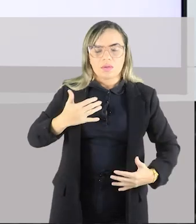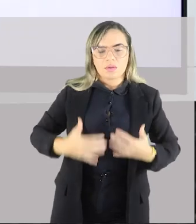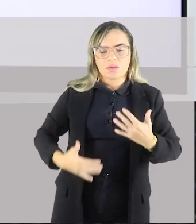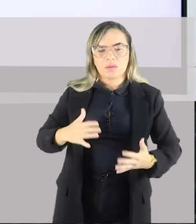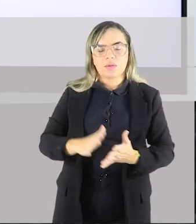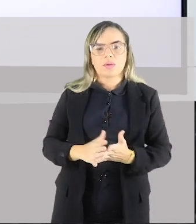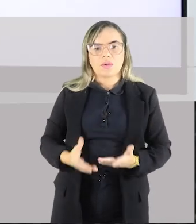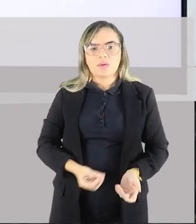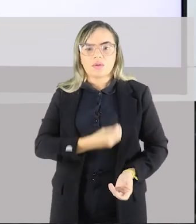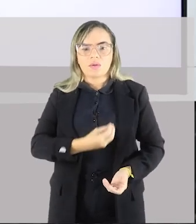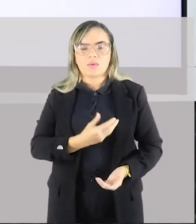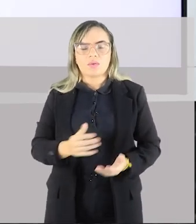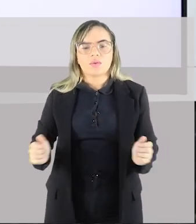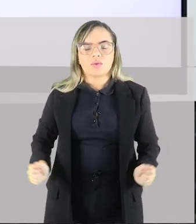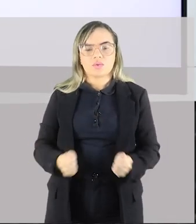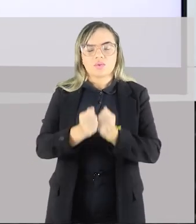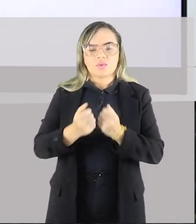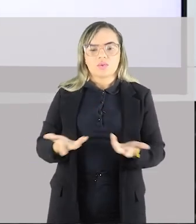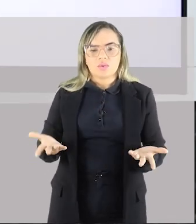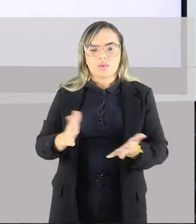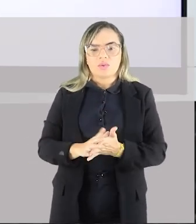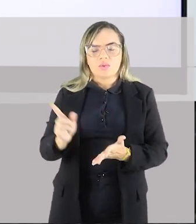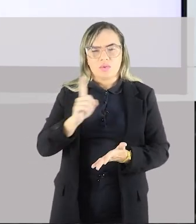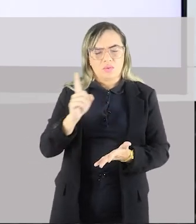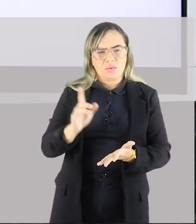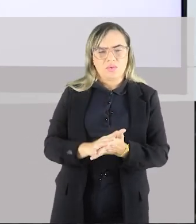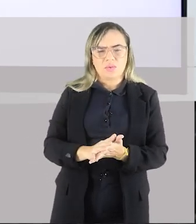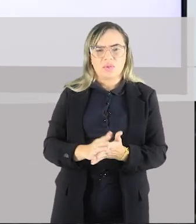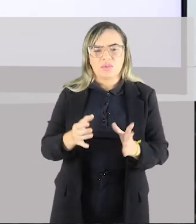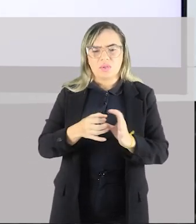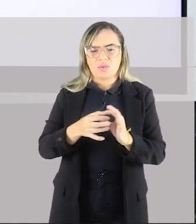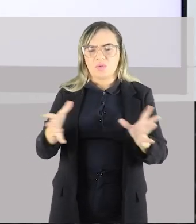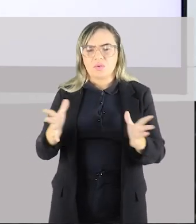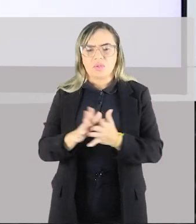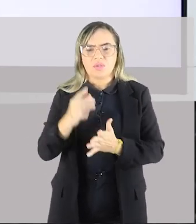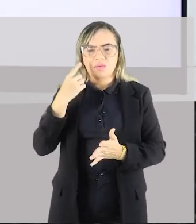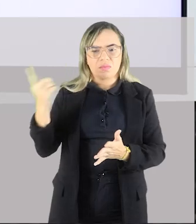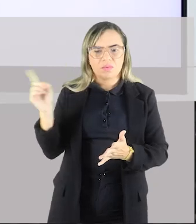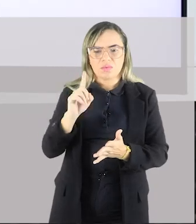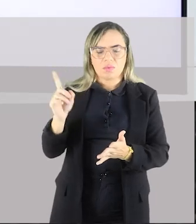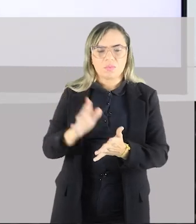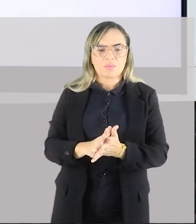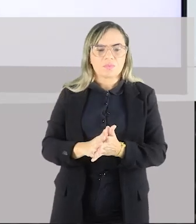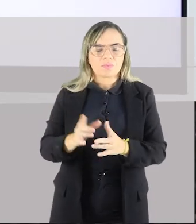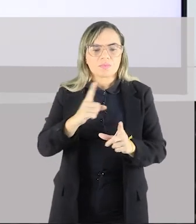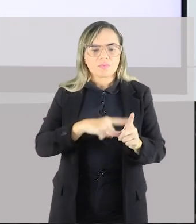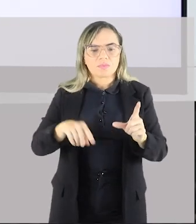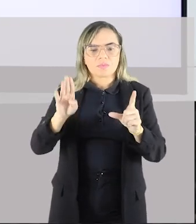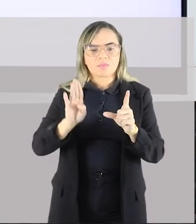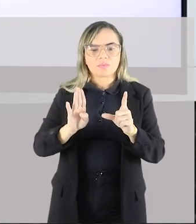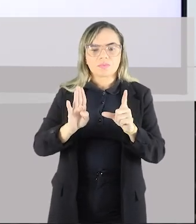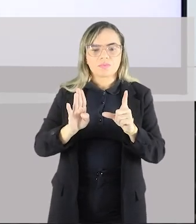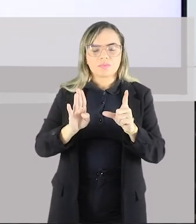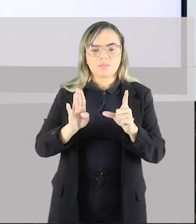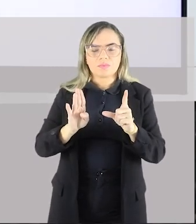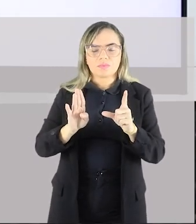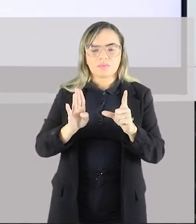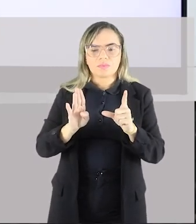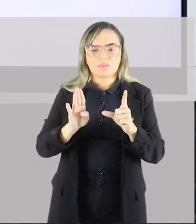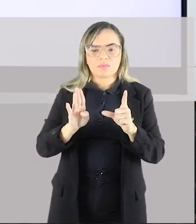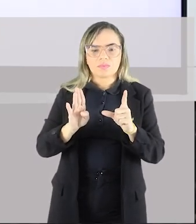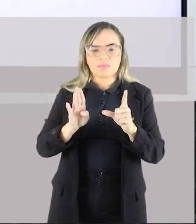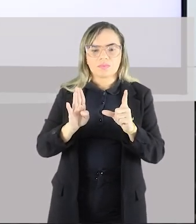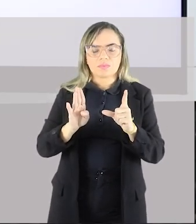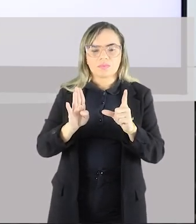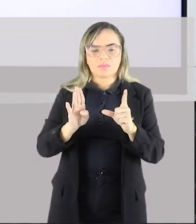elas vivem hoje conosco, então elas não têm toda essa independência. Letra B. As cristas mitocondriais são projeções